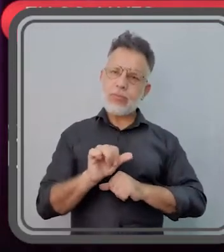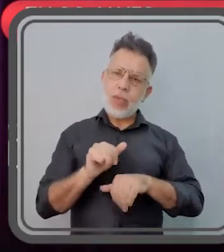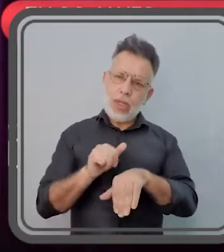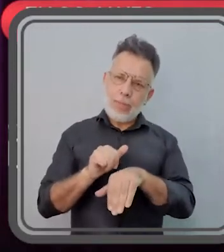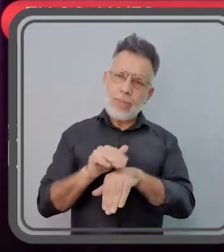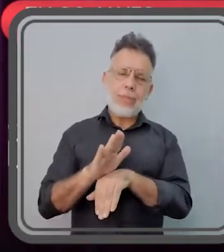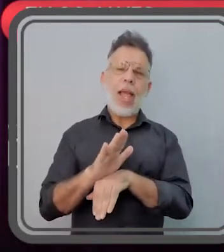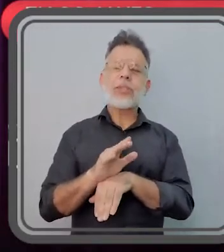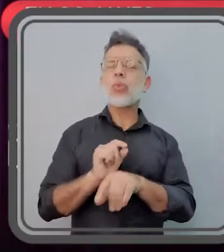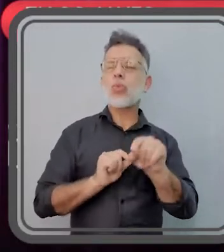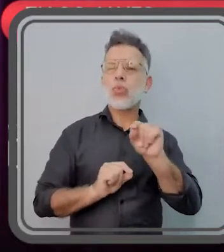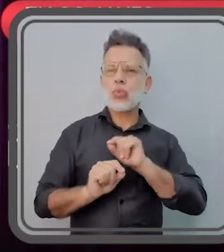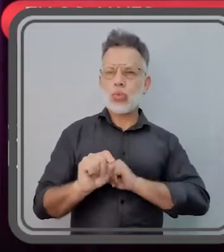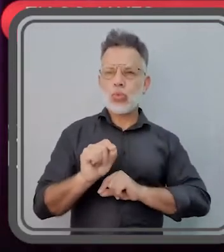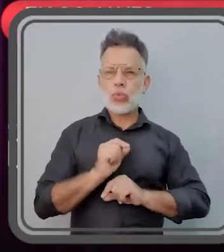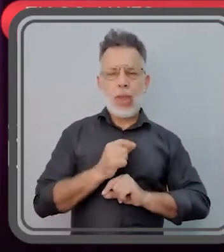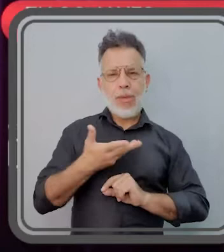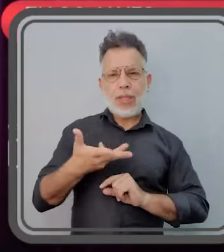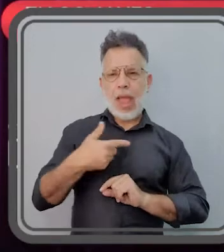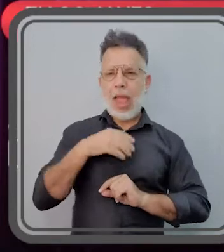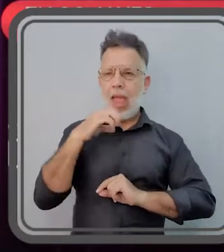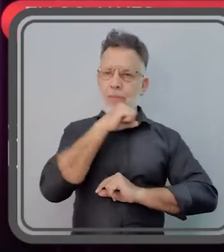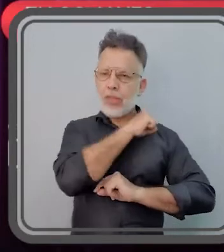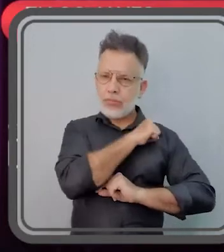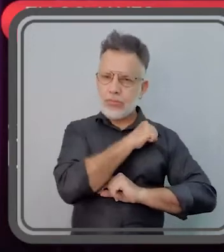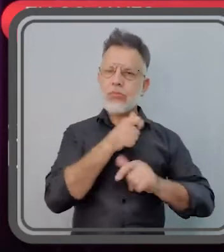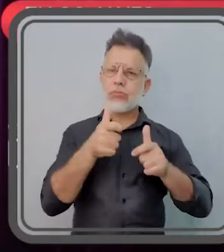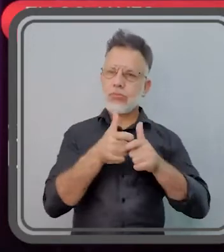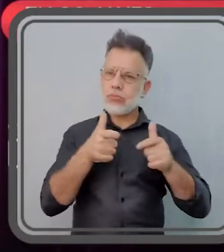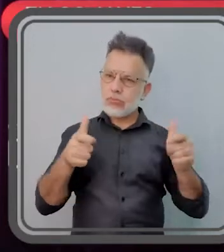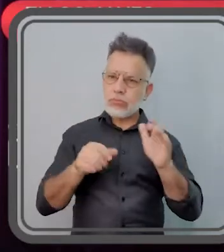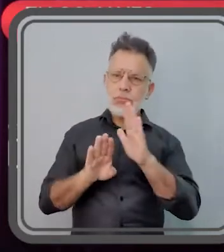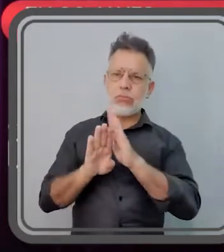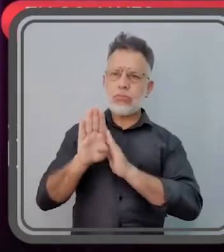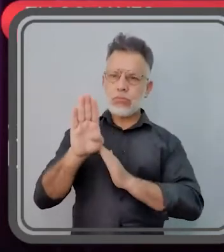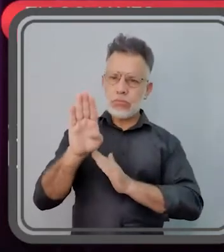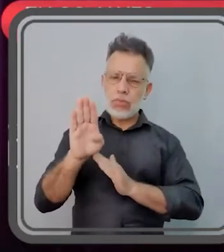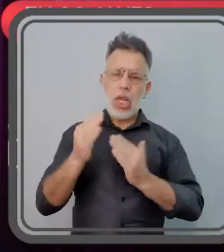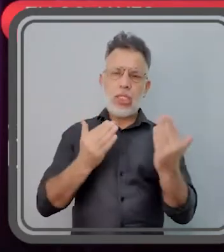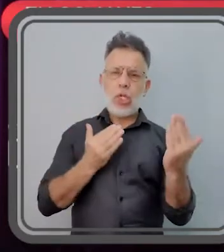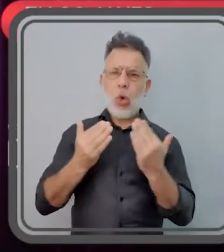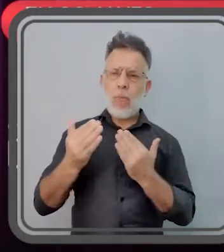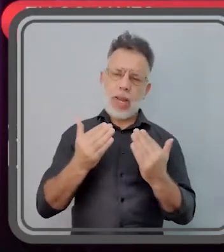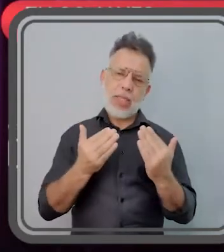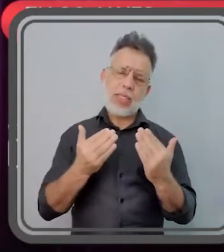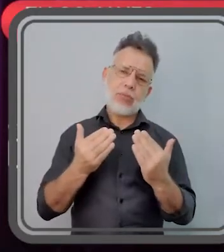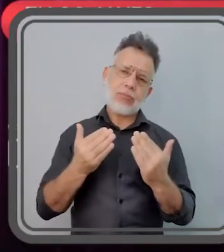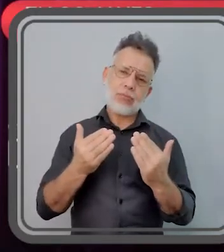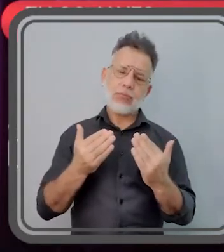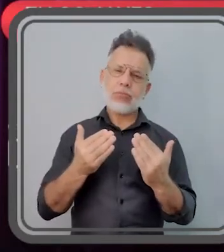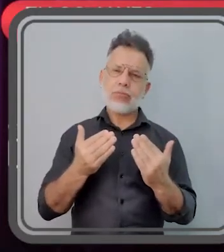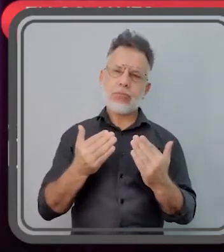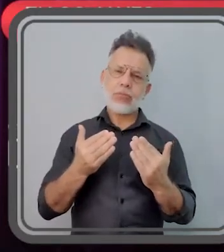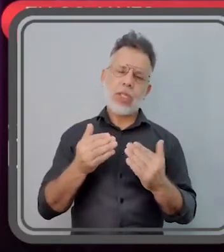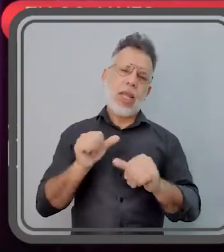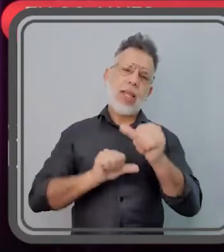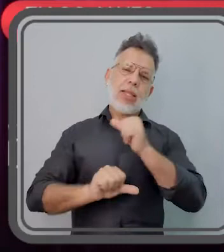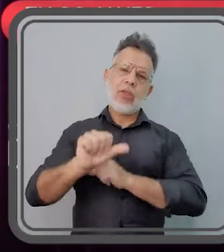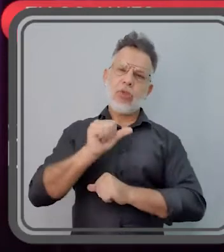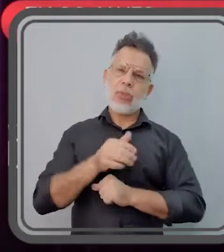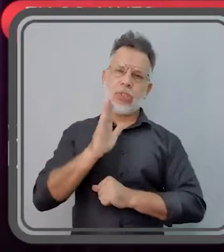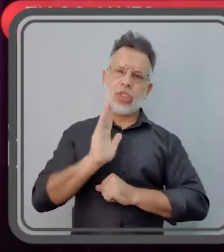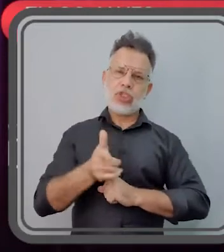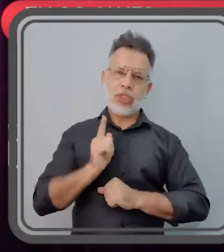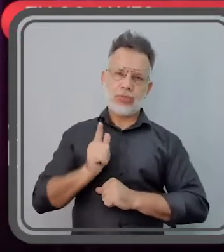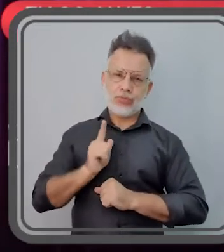mais rápido e tem muito grande velocidade em comparação de qualquer transformação que